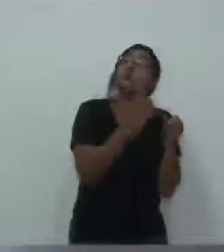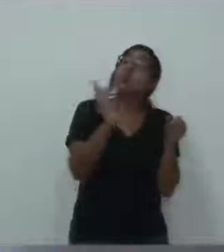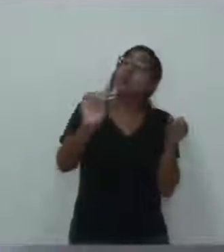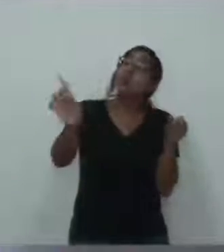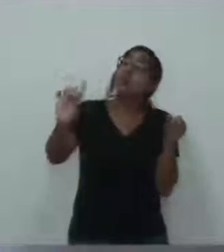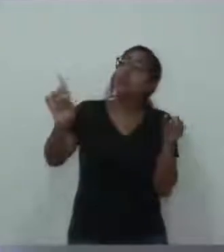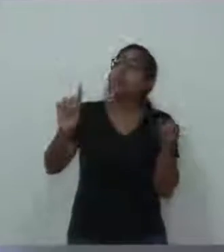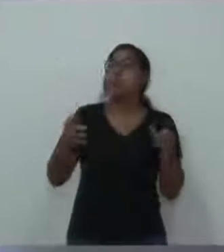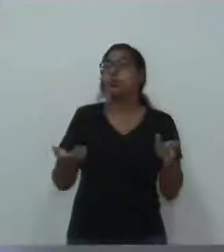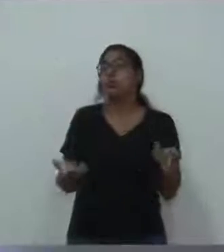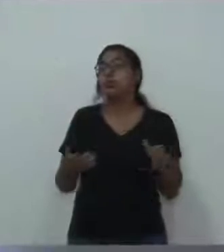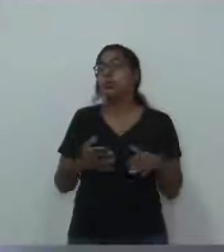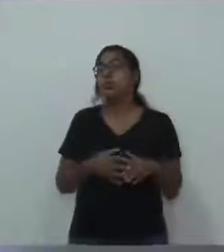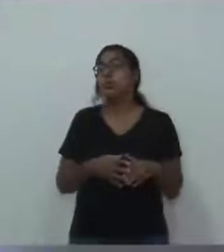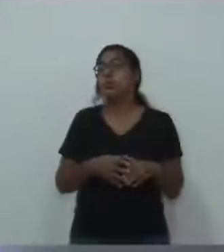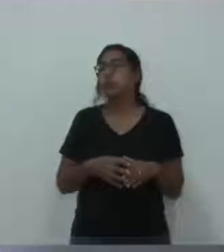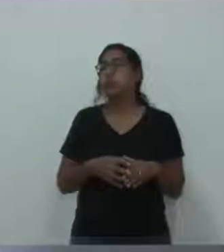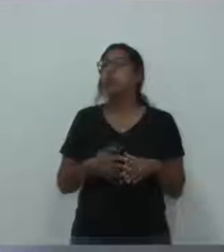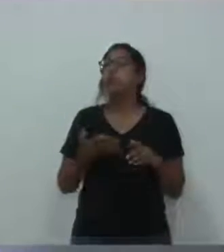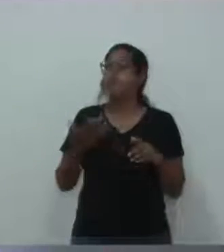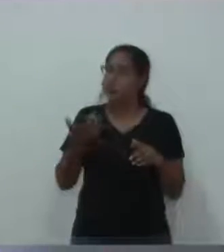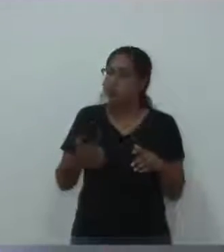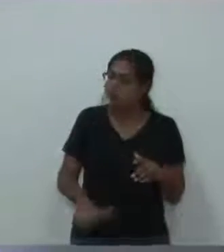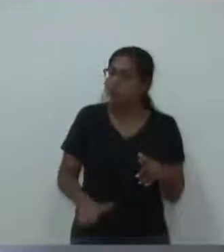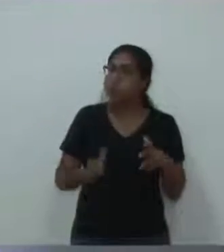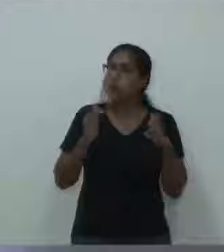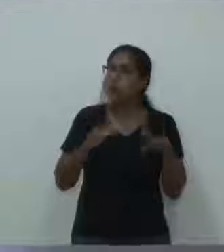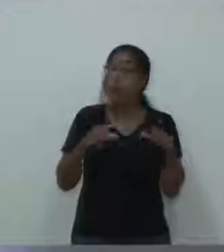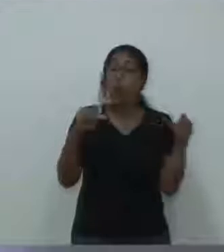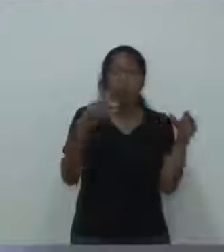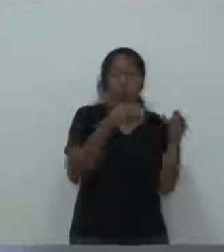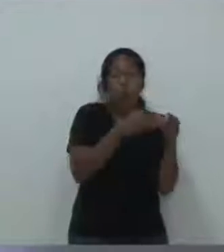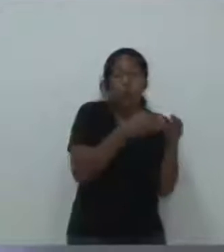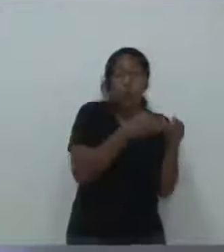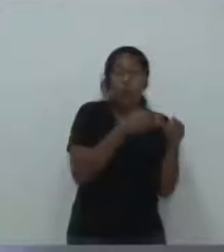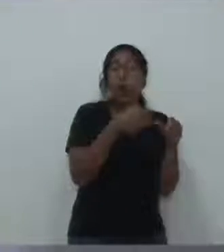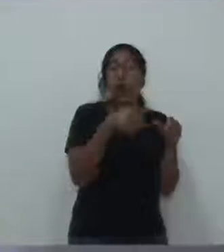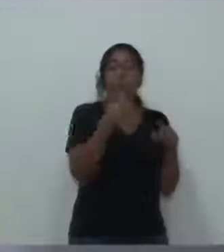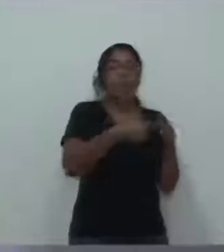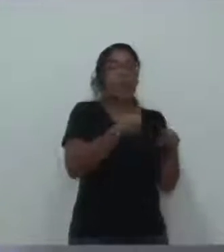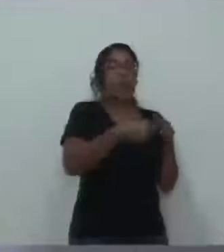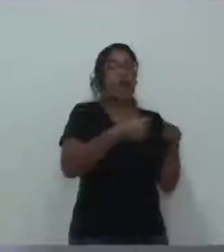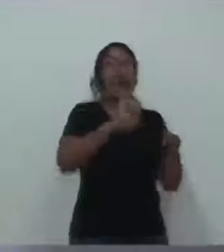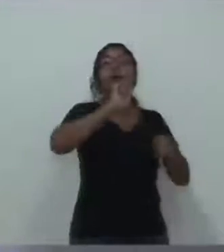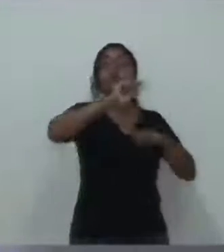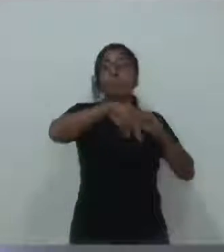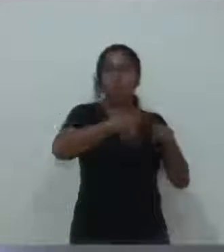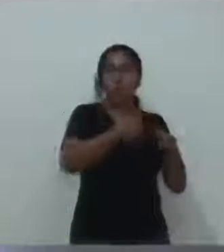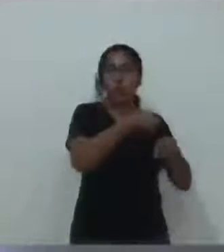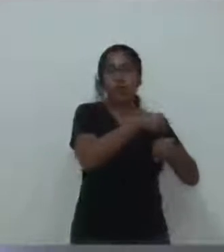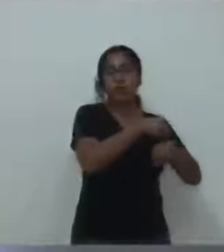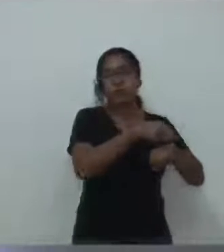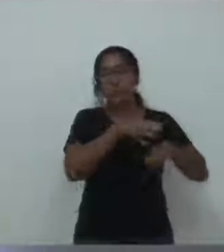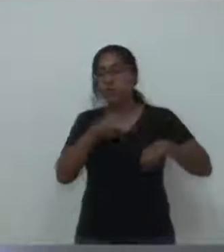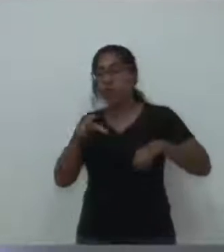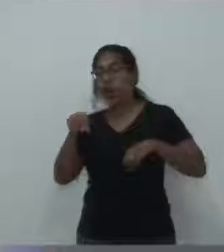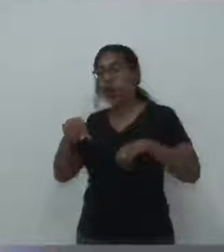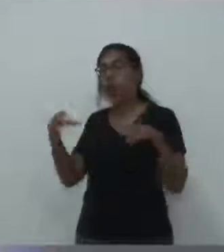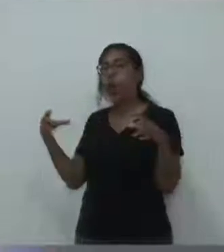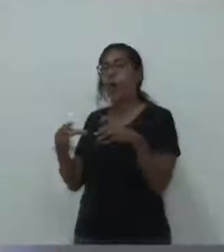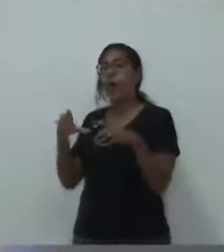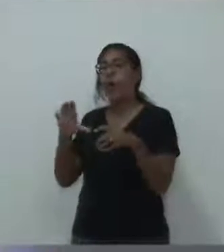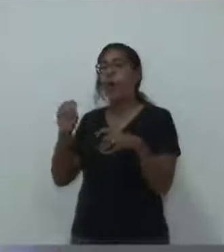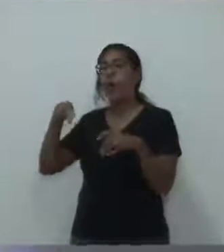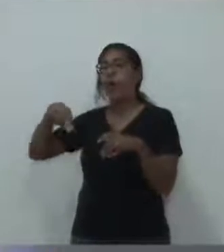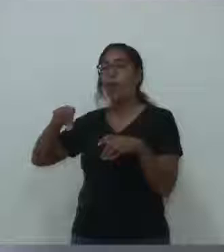ao centro. E volto a falar, essa comissão ela vai discutir, depois vai passar pelo conselho,